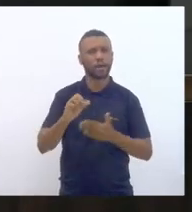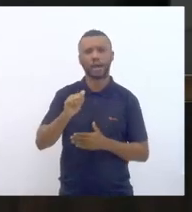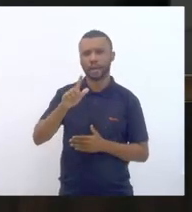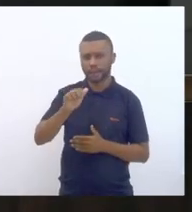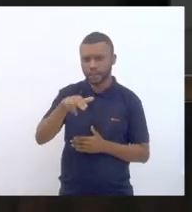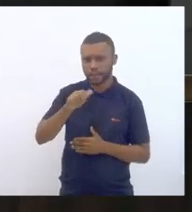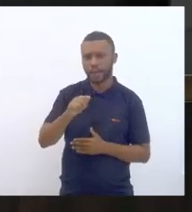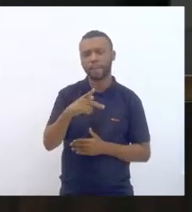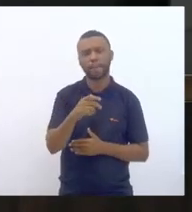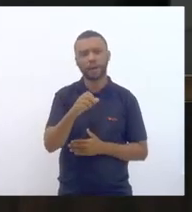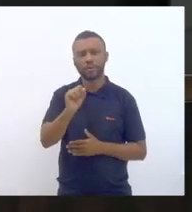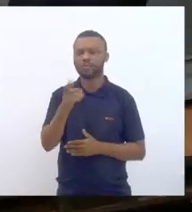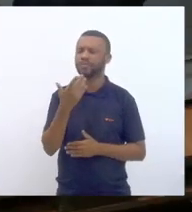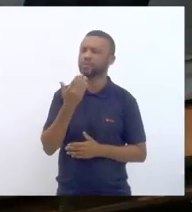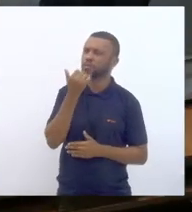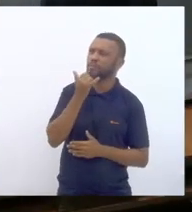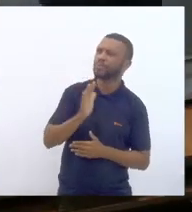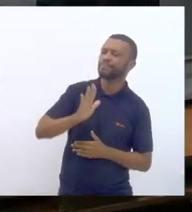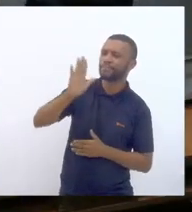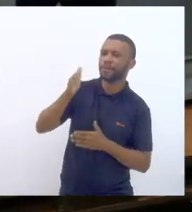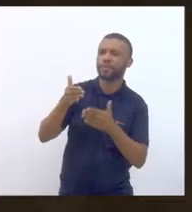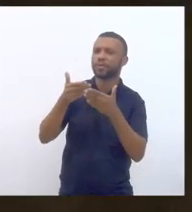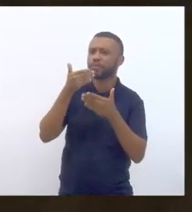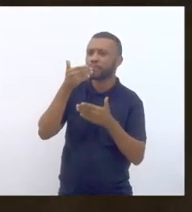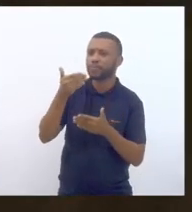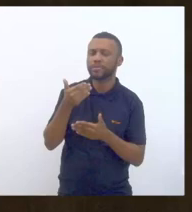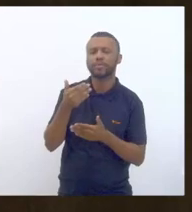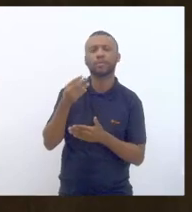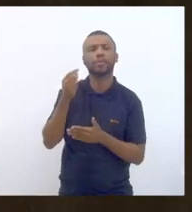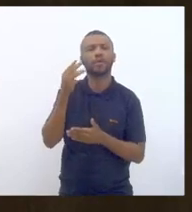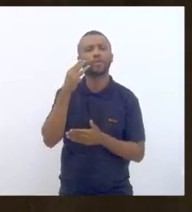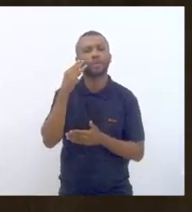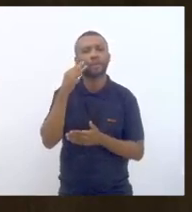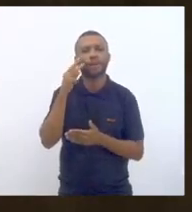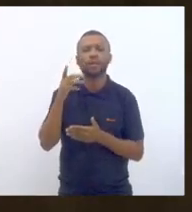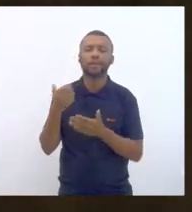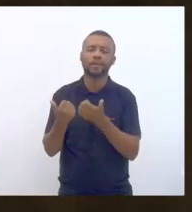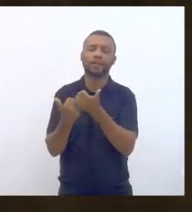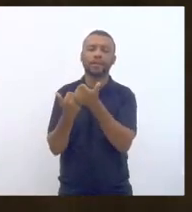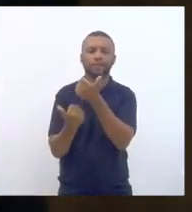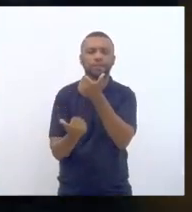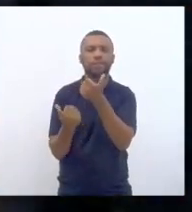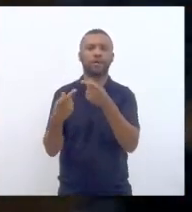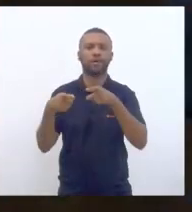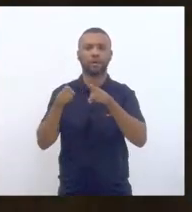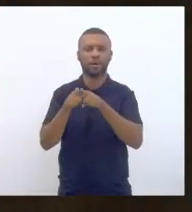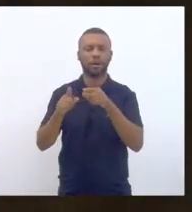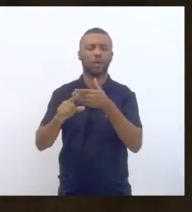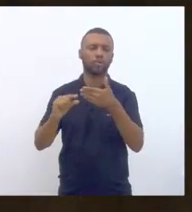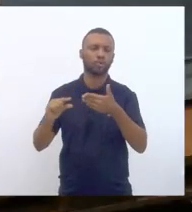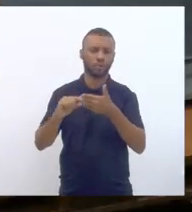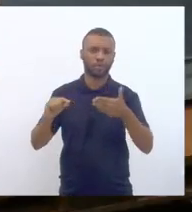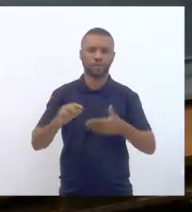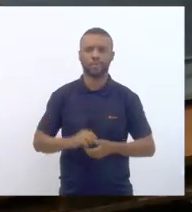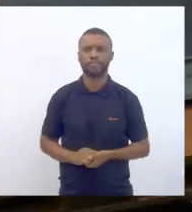medalha Tiradentes e respectivo... Presidente, estou pedindo ao deputado Valdeque coautoria da medalha.